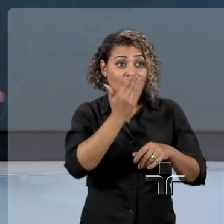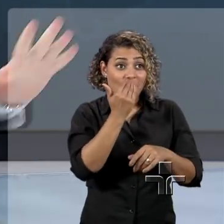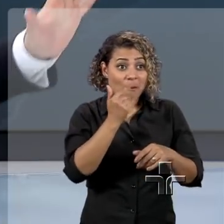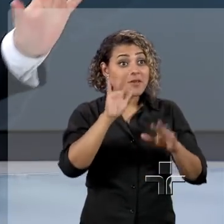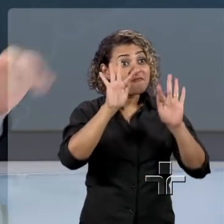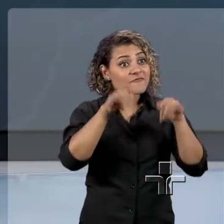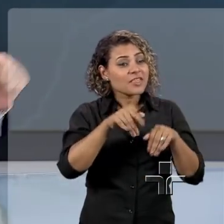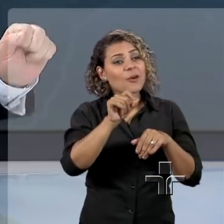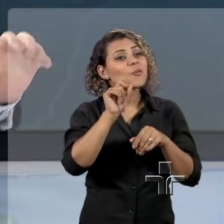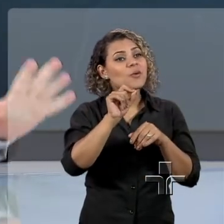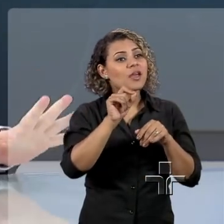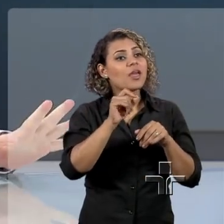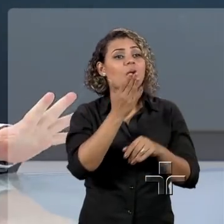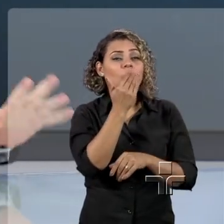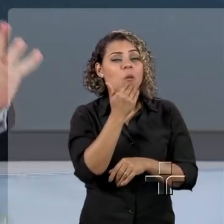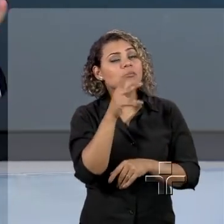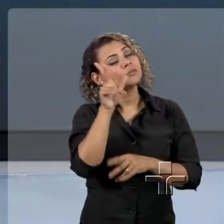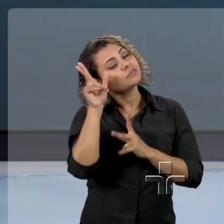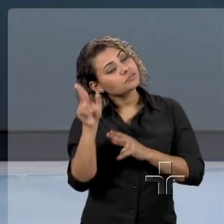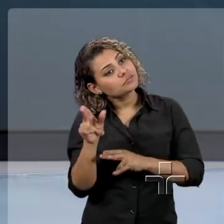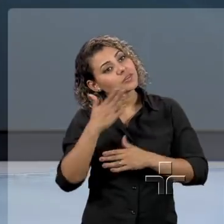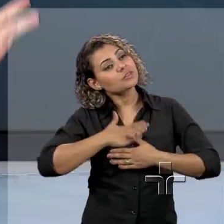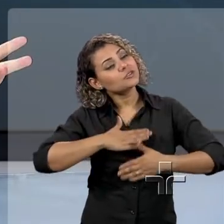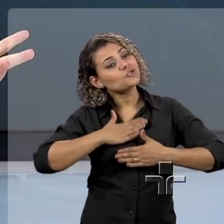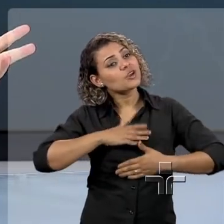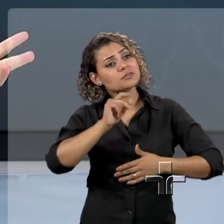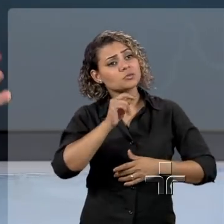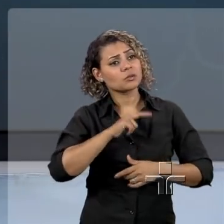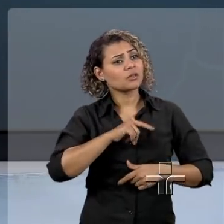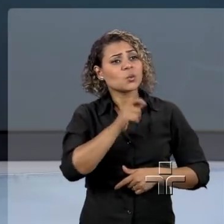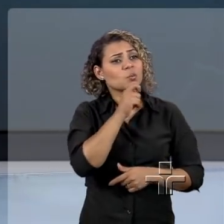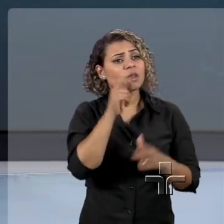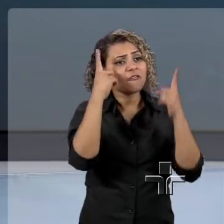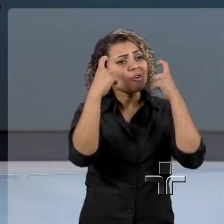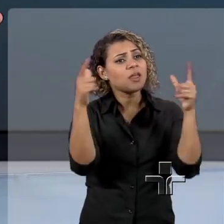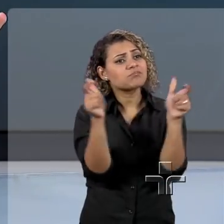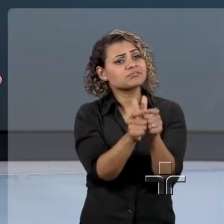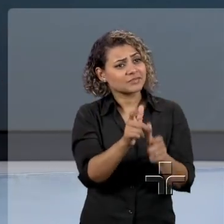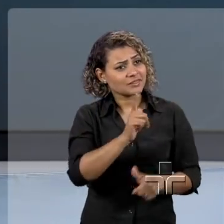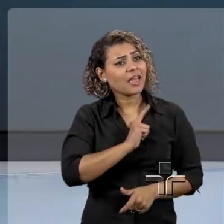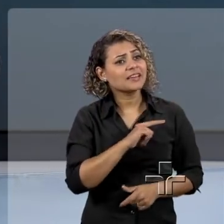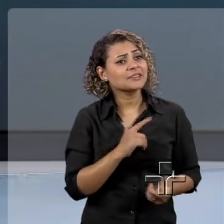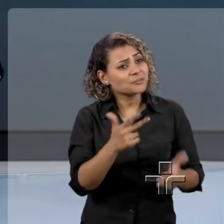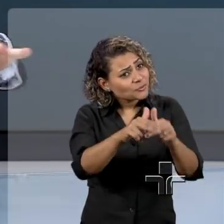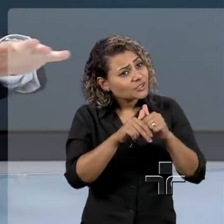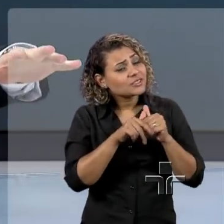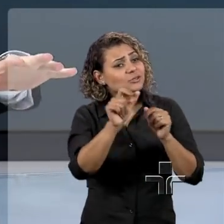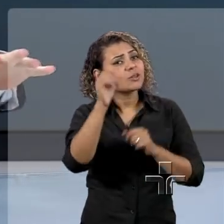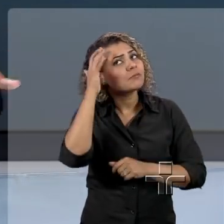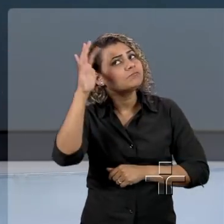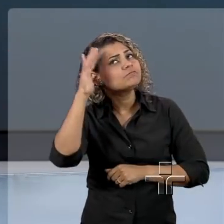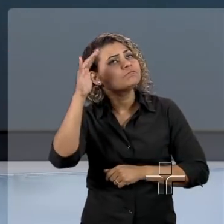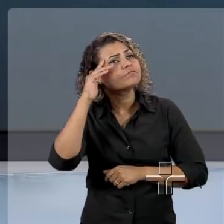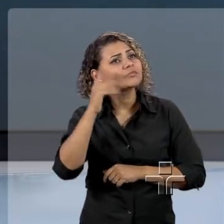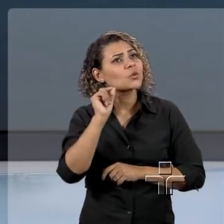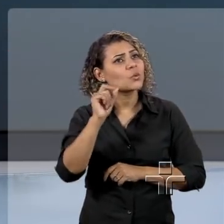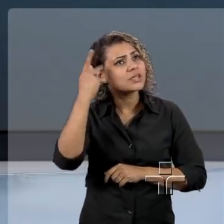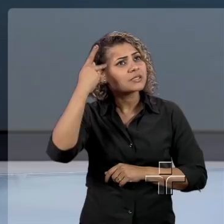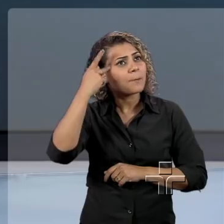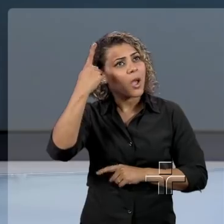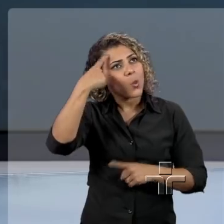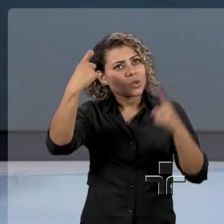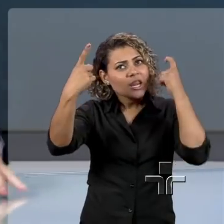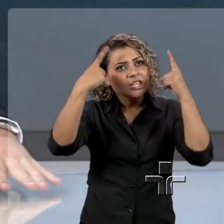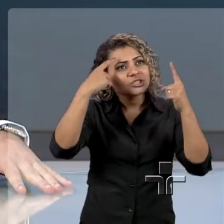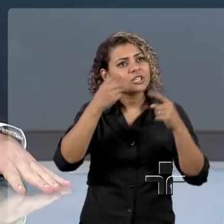uma fechada no outro e querer tirar uma arma ou brigar. Imagina uma quarta-feira, né, da economia criativa, para pensarmos uma São Paulo criativa, mas